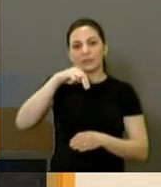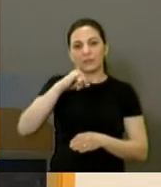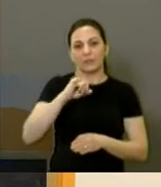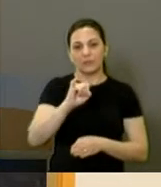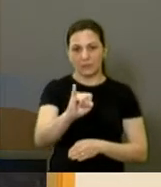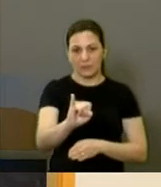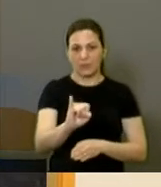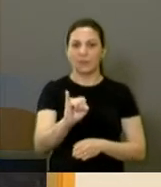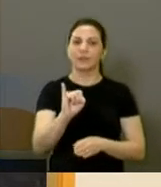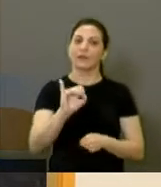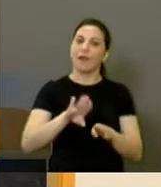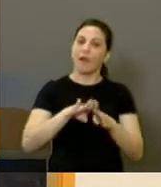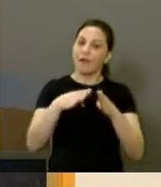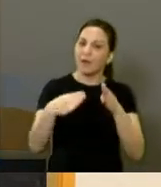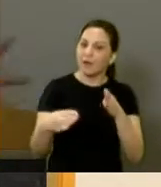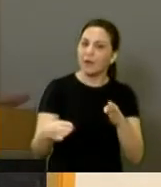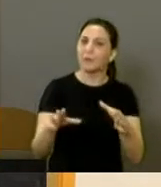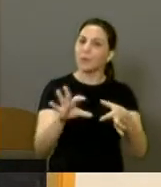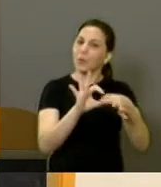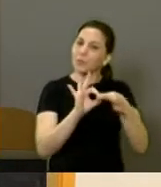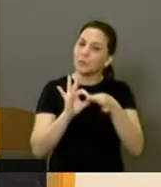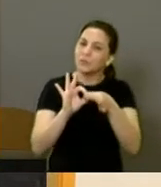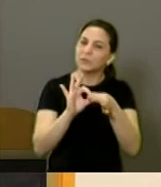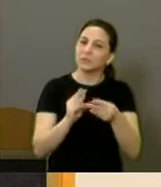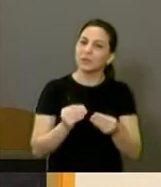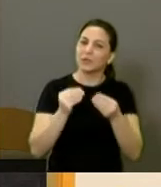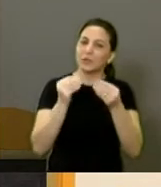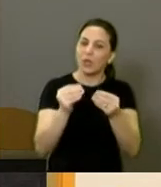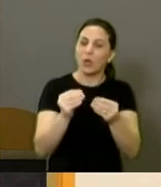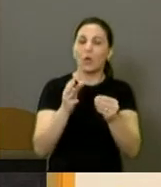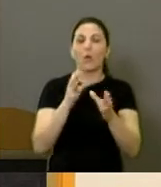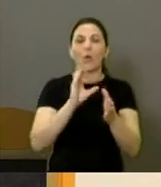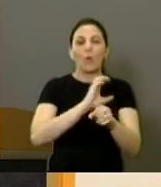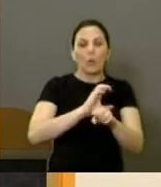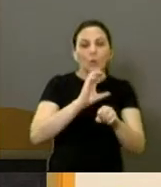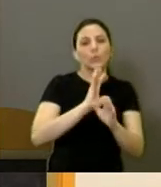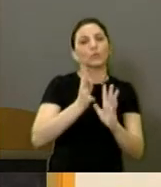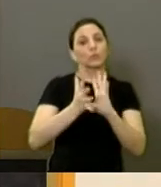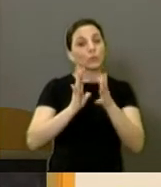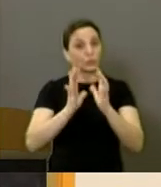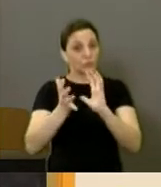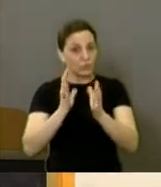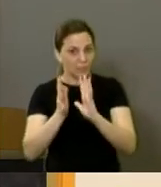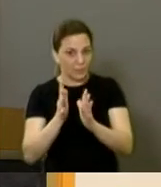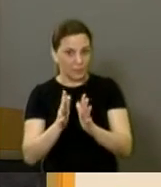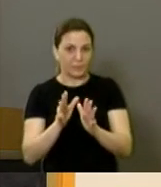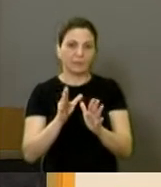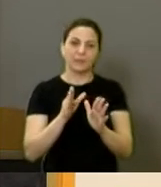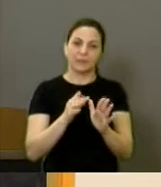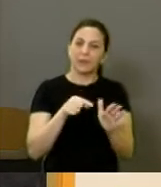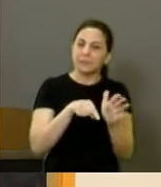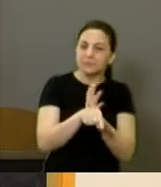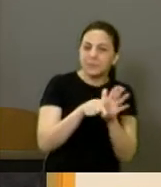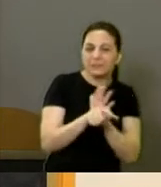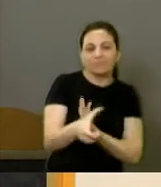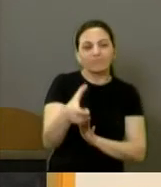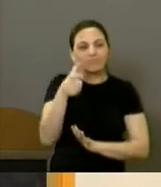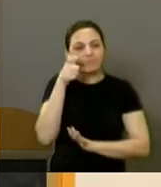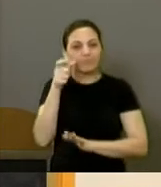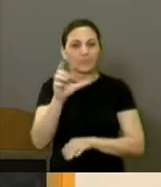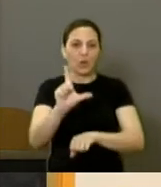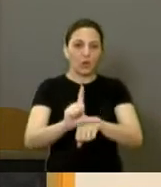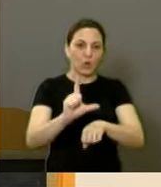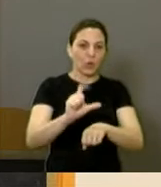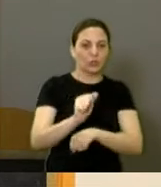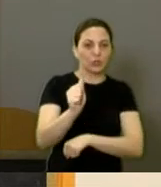a Câmara Municipal fazer uma parceria para oferecer o curso de Libras. Eles fizeram uma pesquisa interessante no comércio de